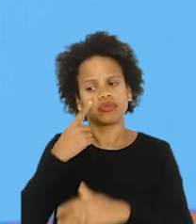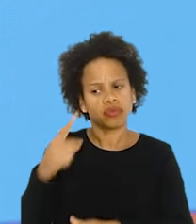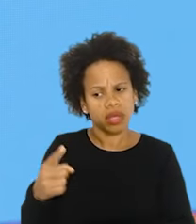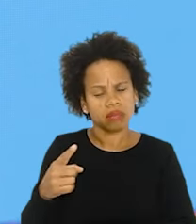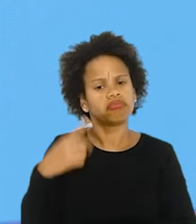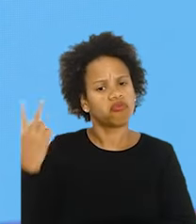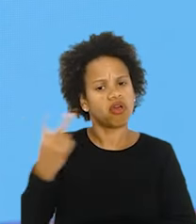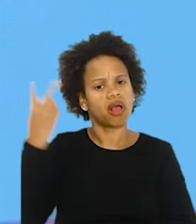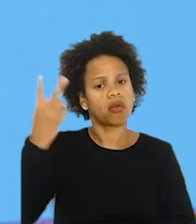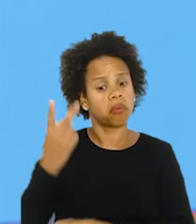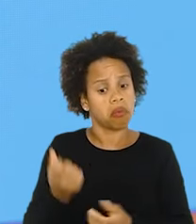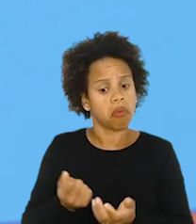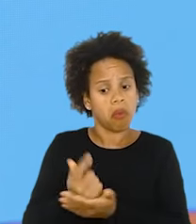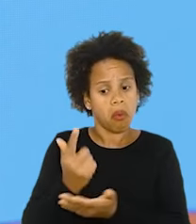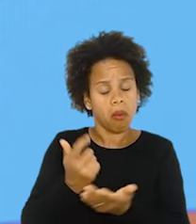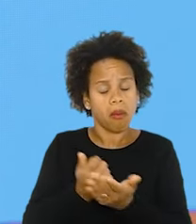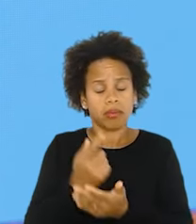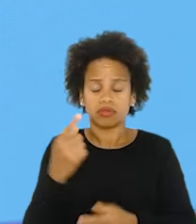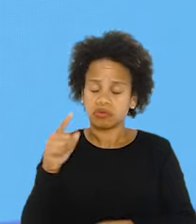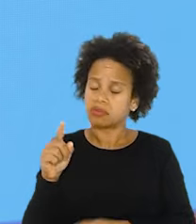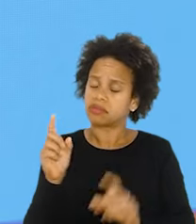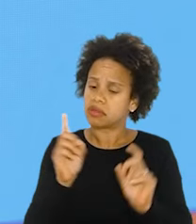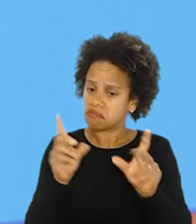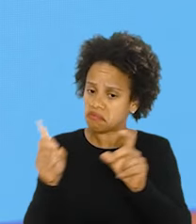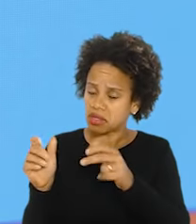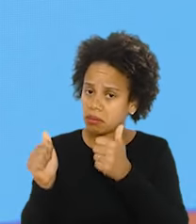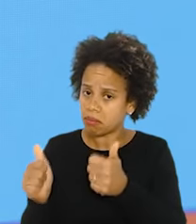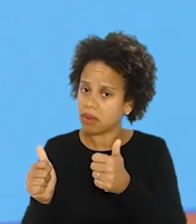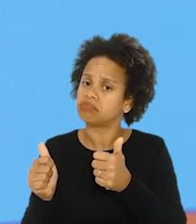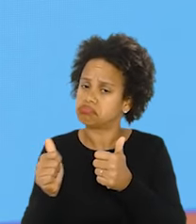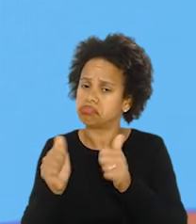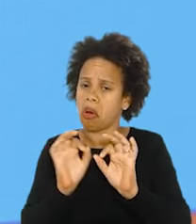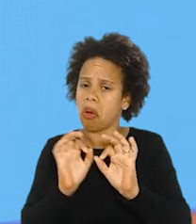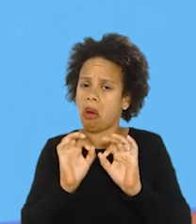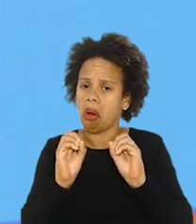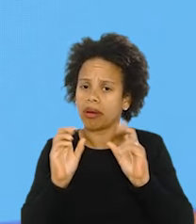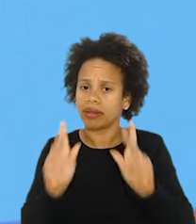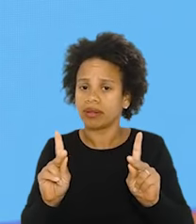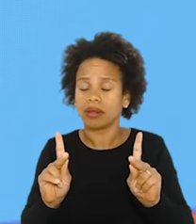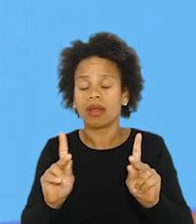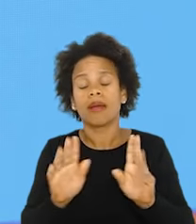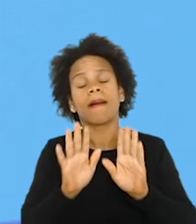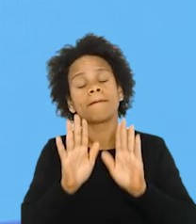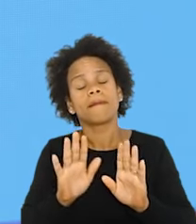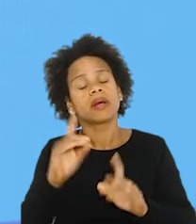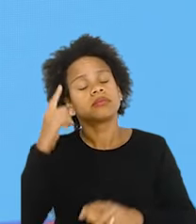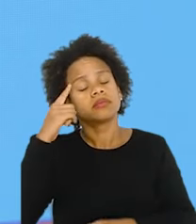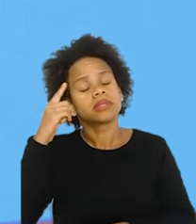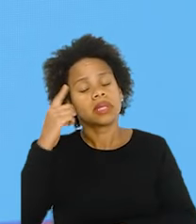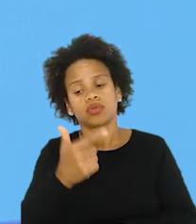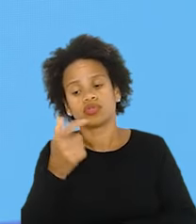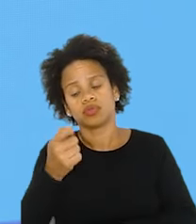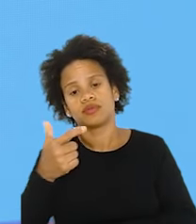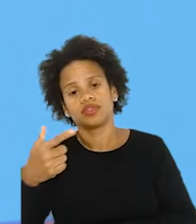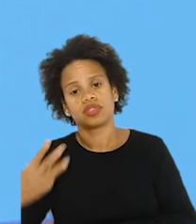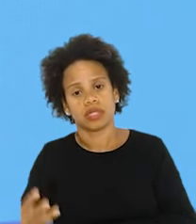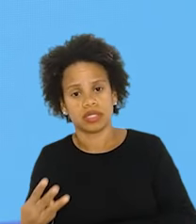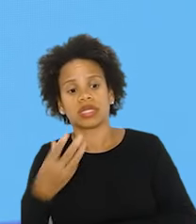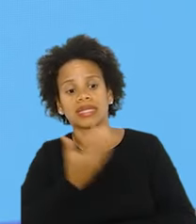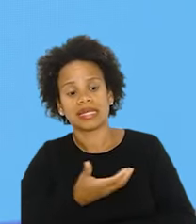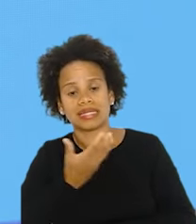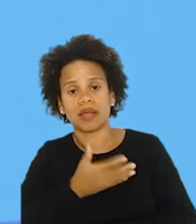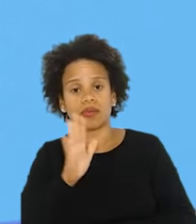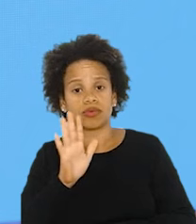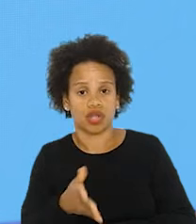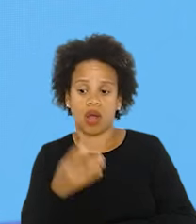aí Estão comprando de você e você tá vendendo bem tá tudo certo isso faz parte e se você vamos pensar em 2023 chegou em dezembro